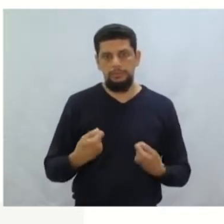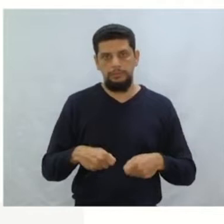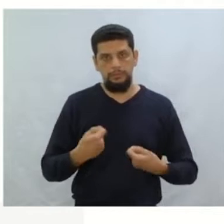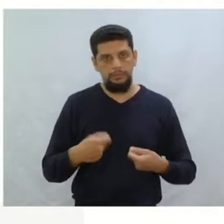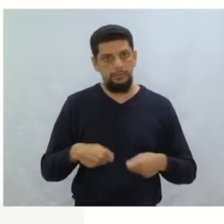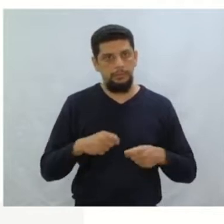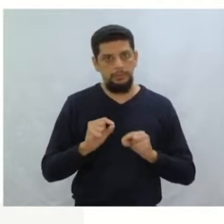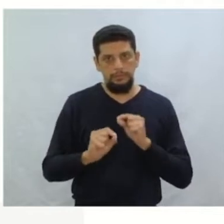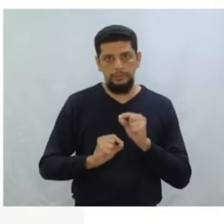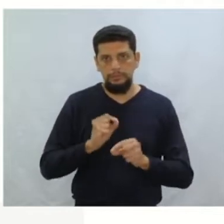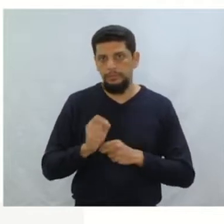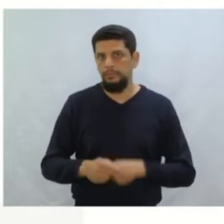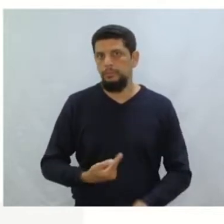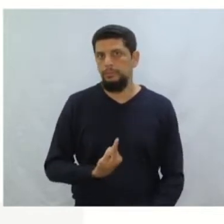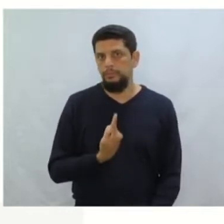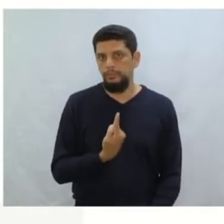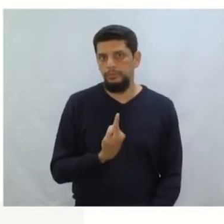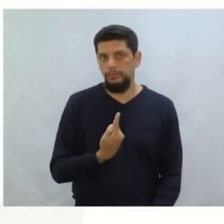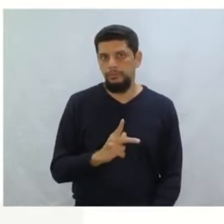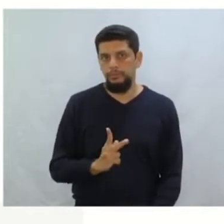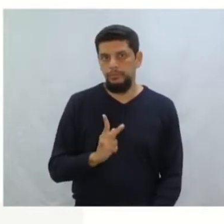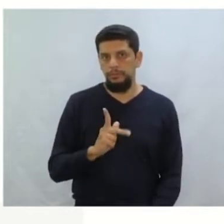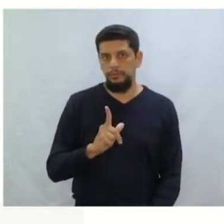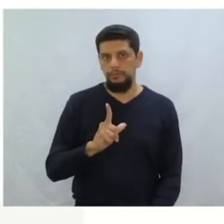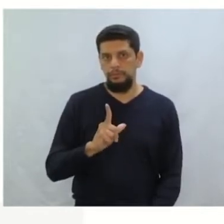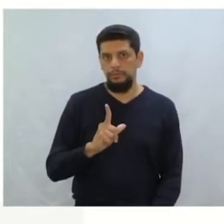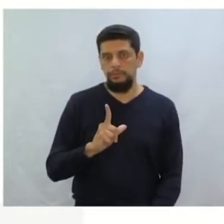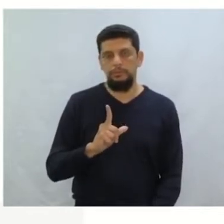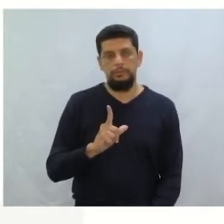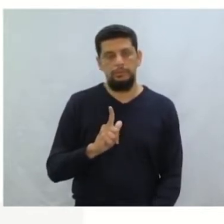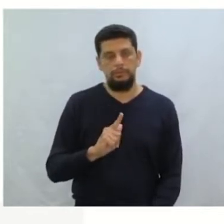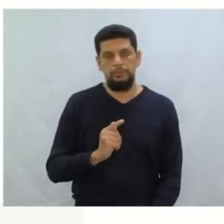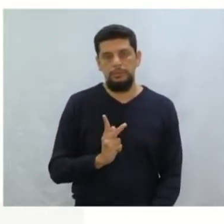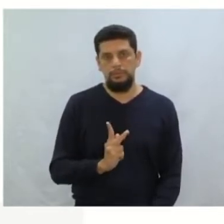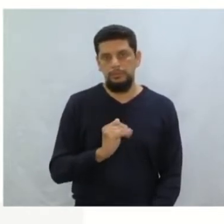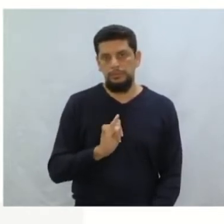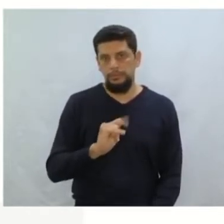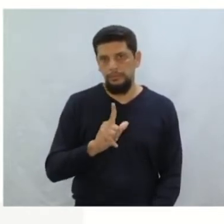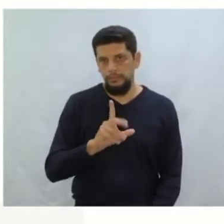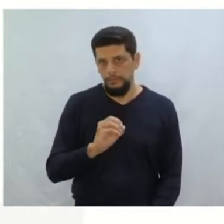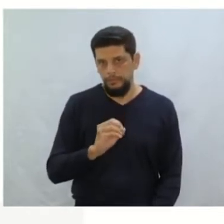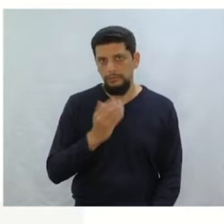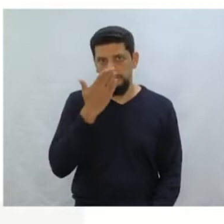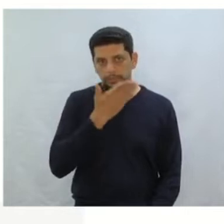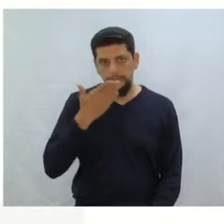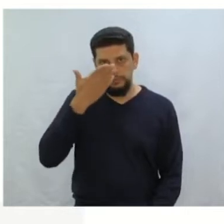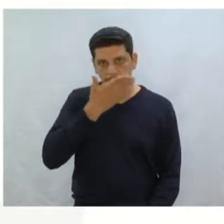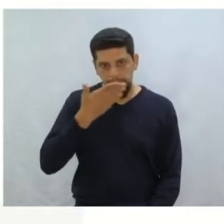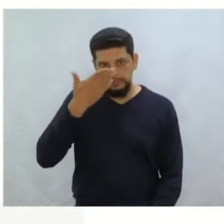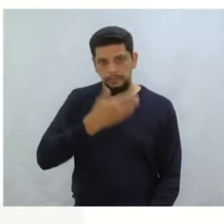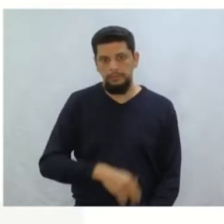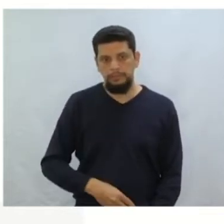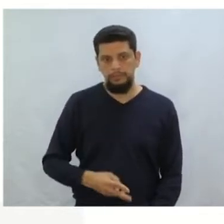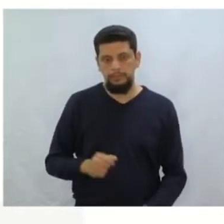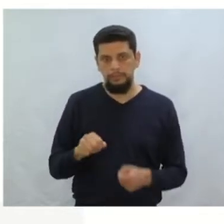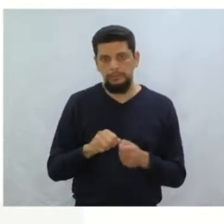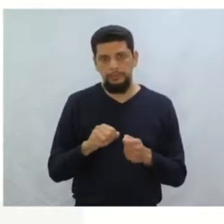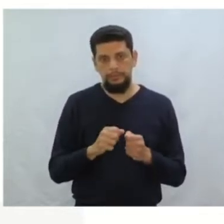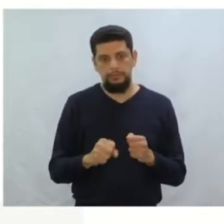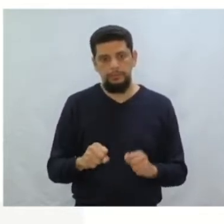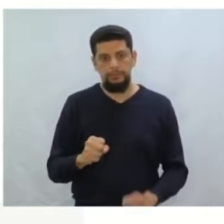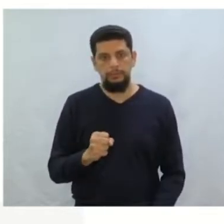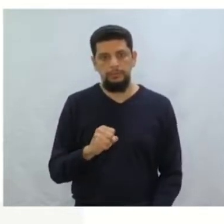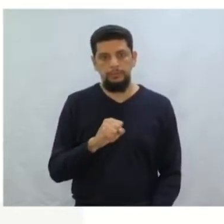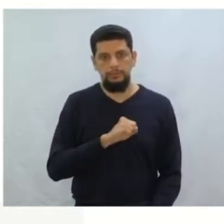3 quilos de trigo, ela precisava de 1 quilograma de açúcar. 1 quilo de açúcar, olha lá o açúcar. E